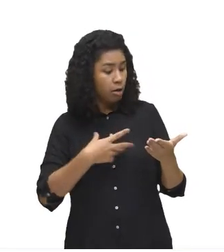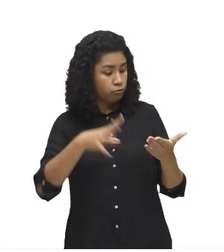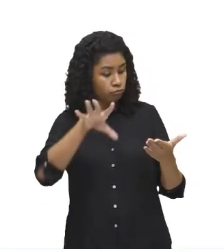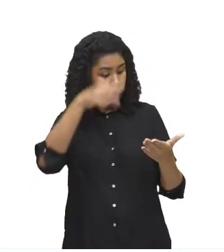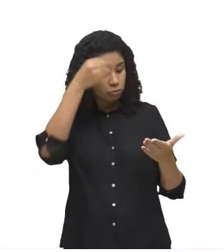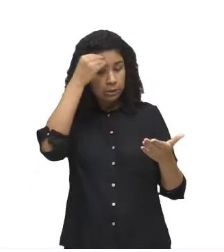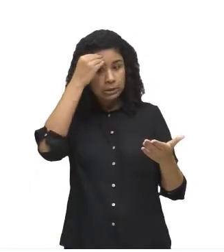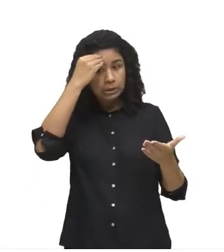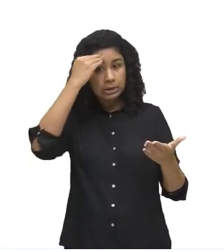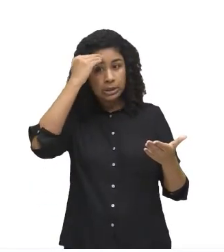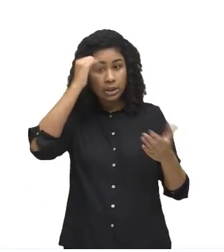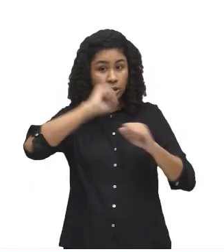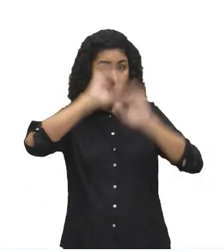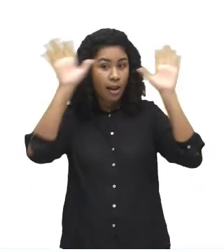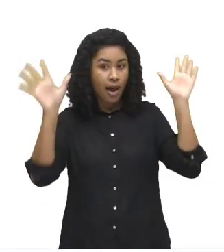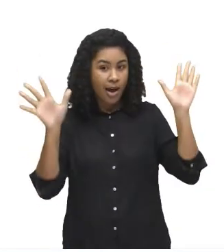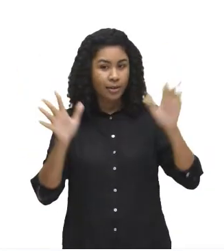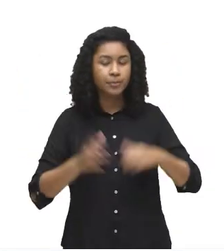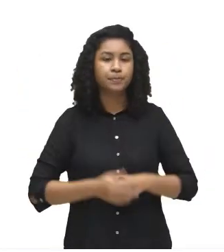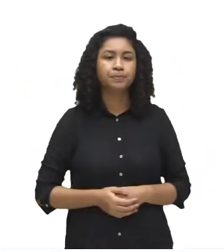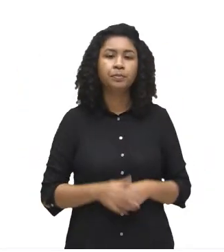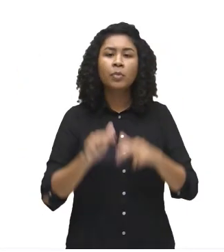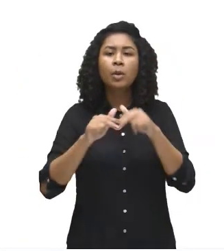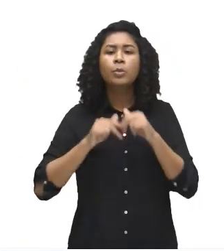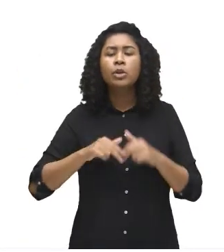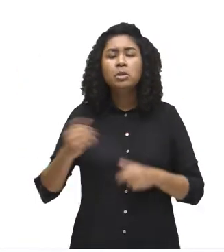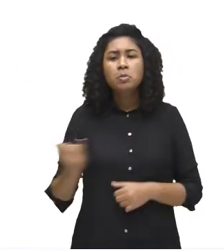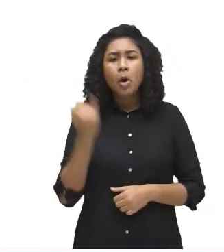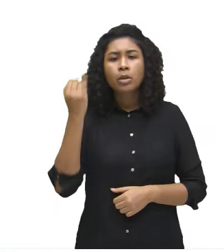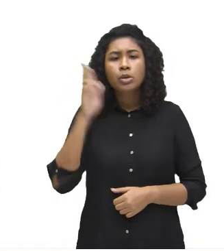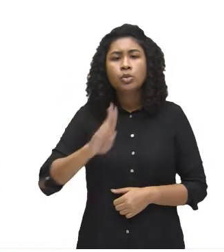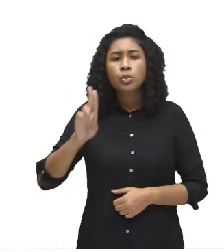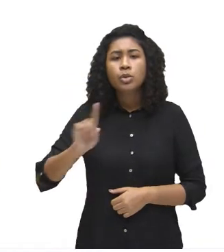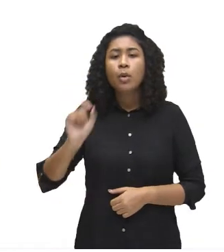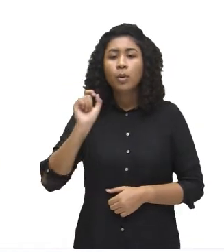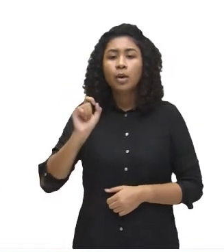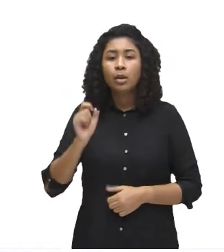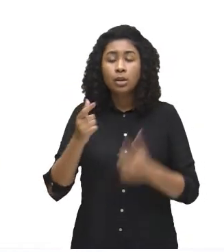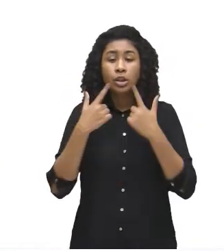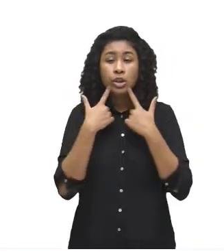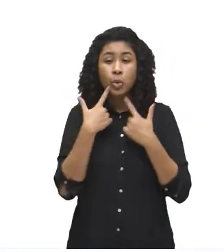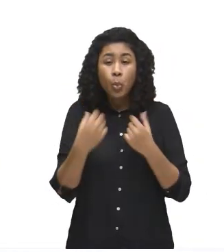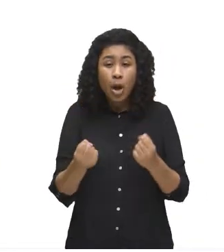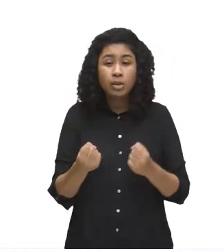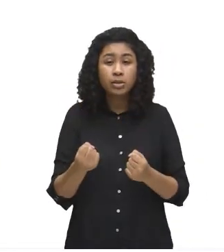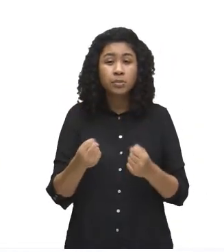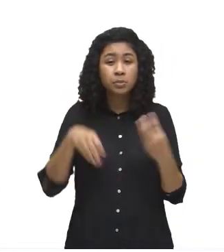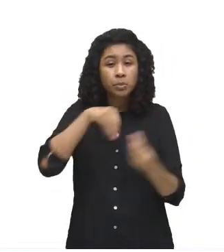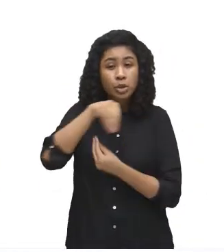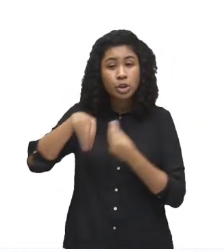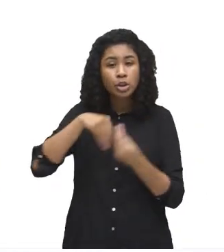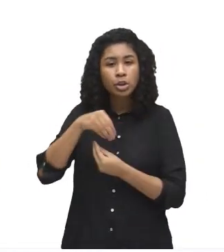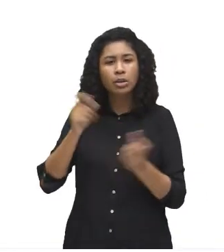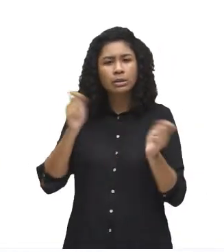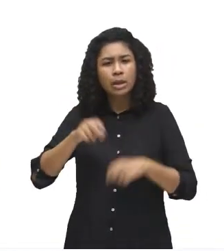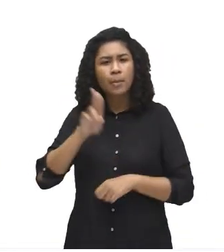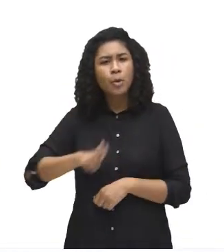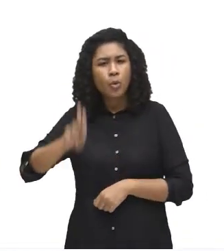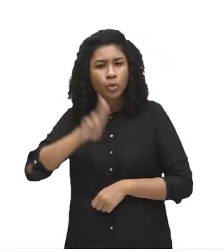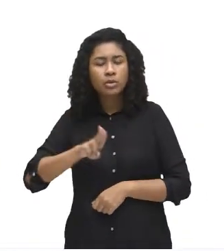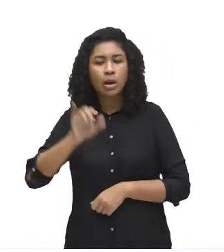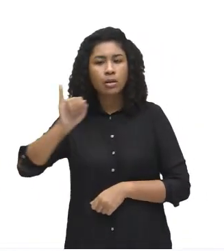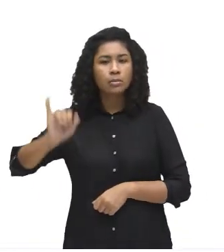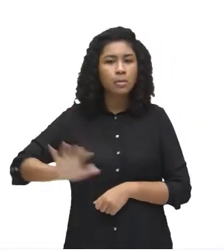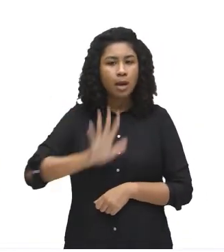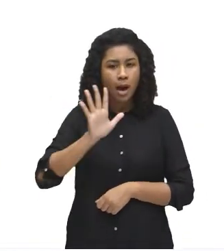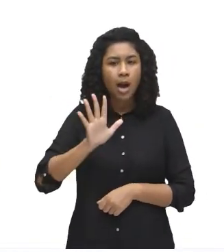aí. A linguagem verbal, eu vou utilizar o quê? O áudio ou o texto escrito. Na linguagem não verbal, a figurinha,